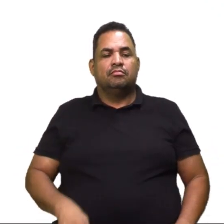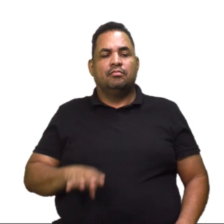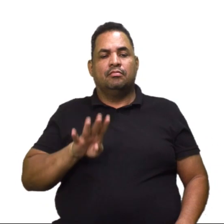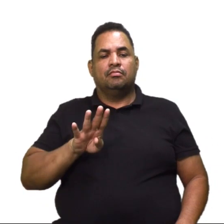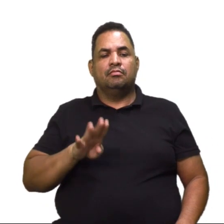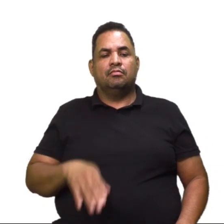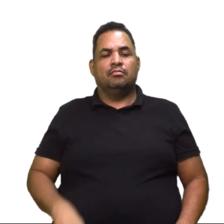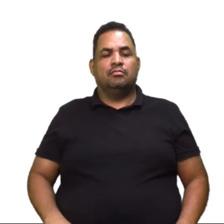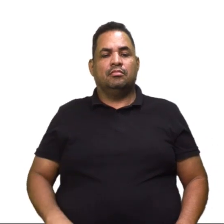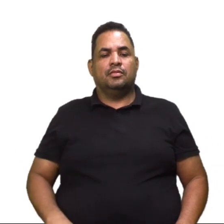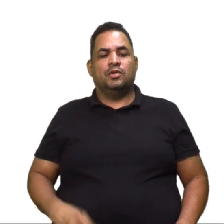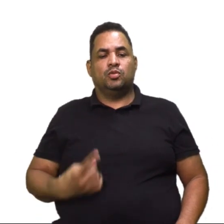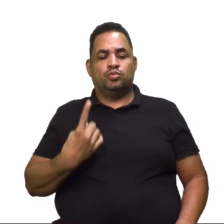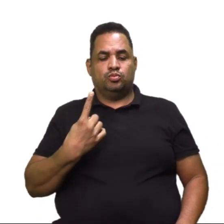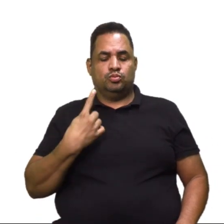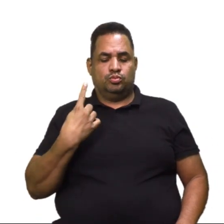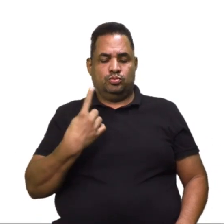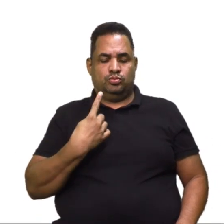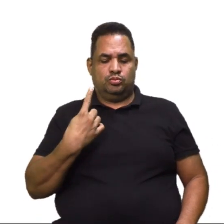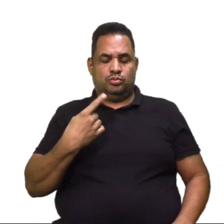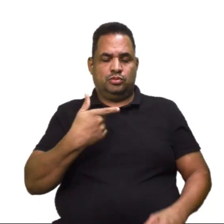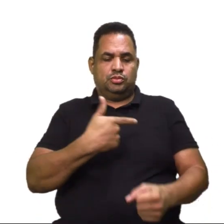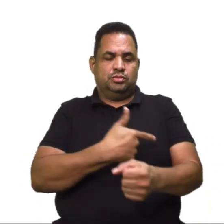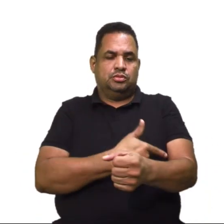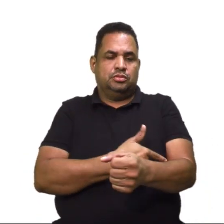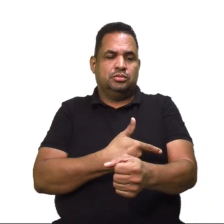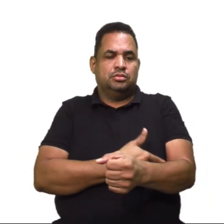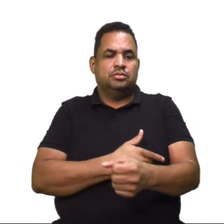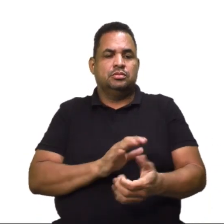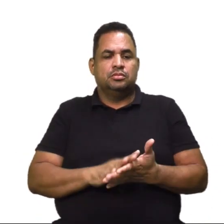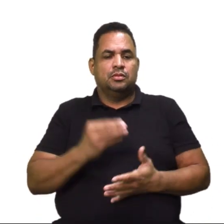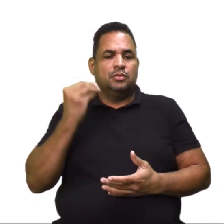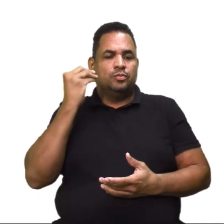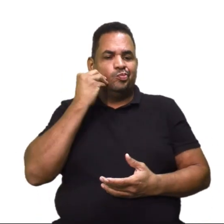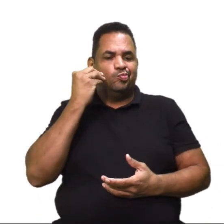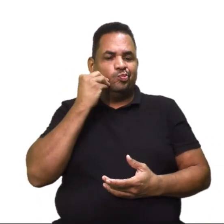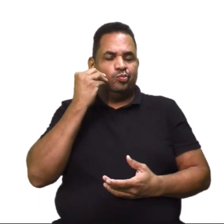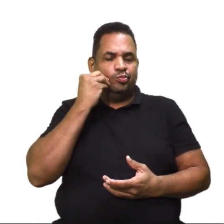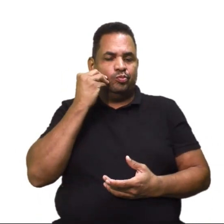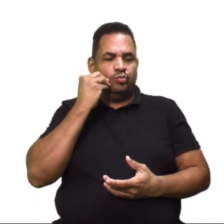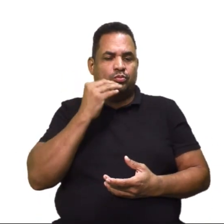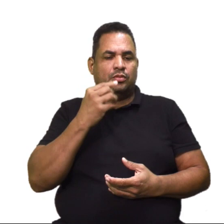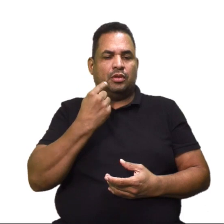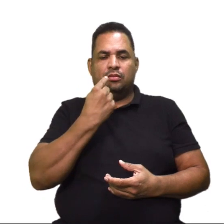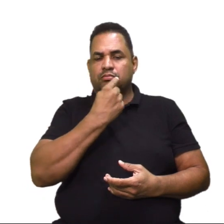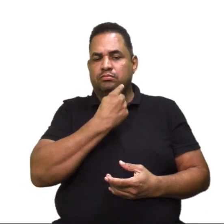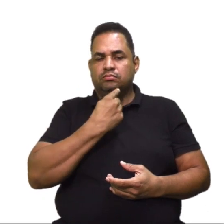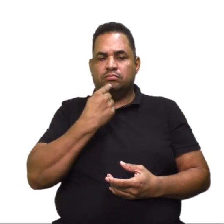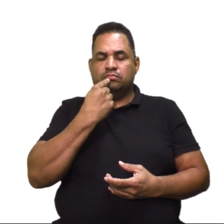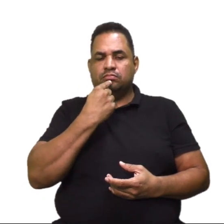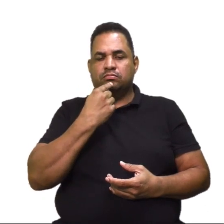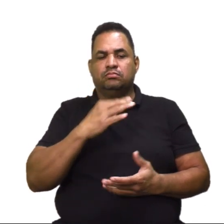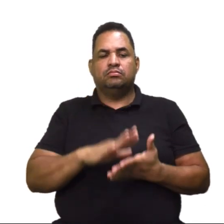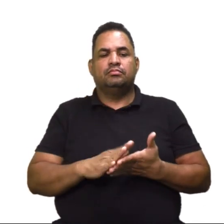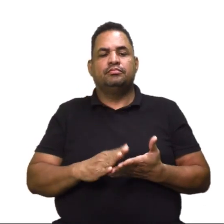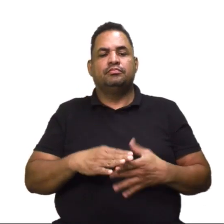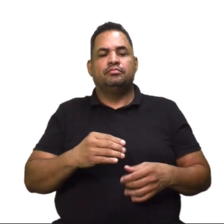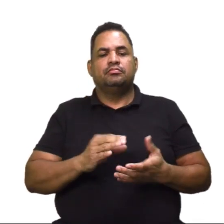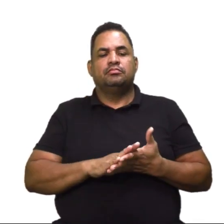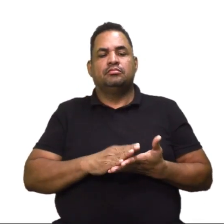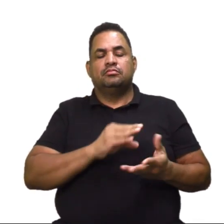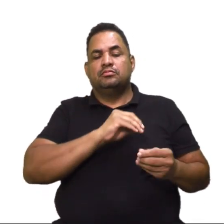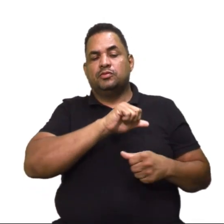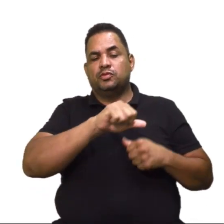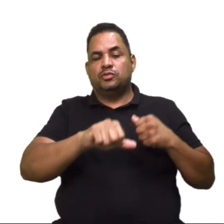uso individual de seringas. C, beijar no rosto ou na boca. D, transfusão de